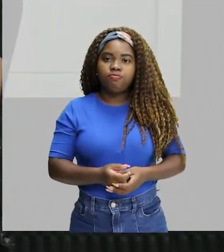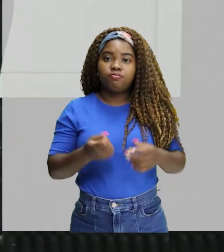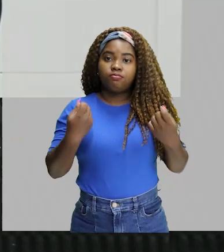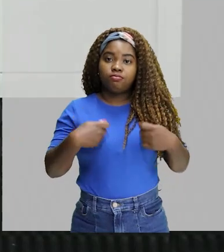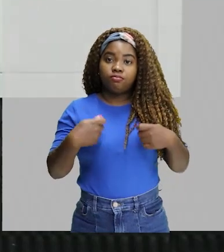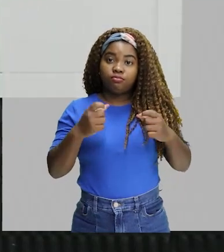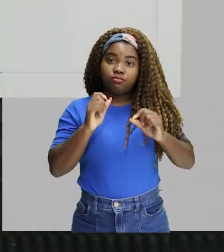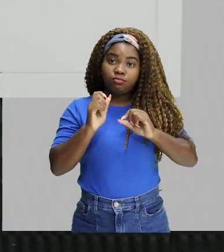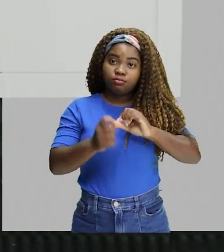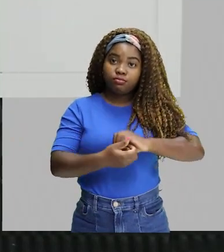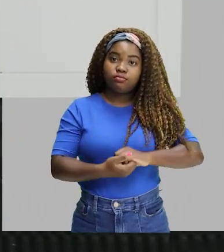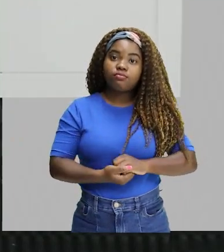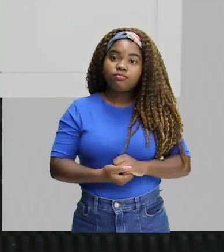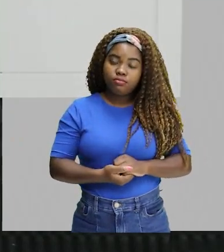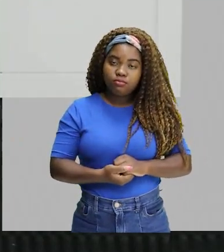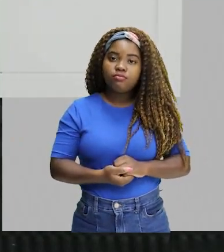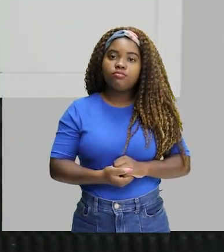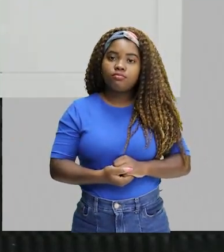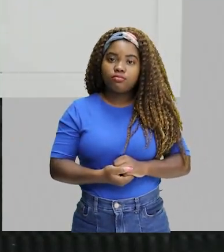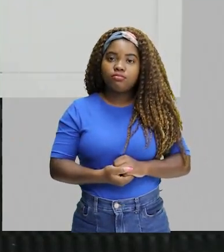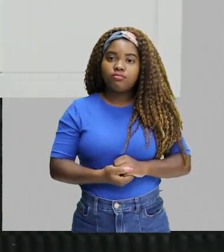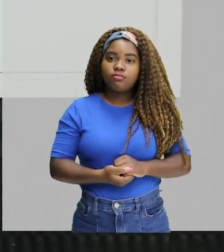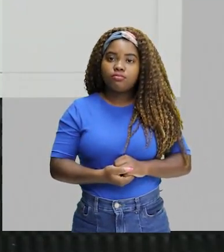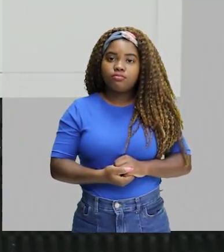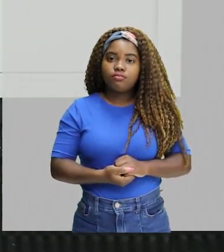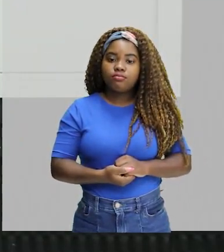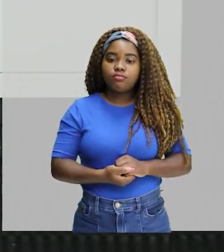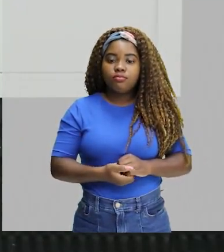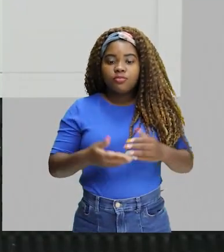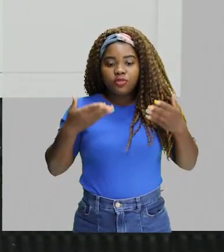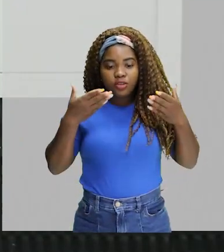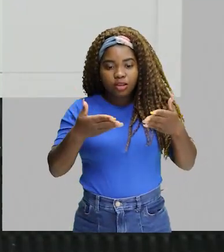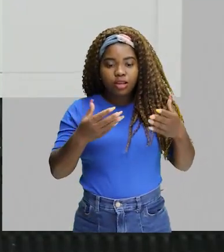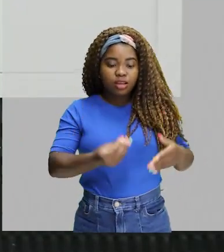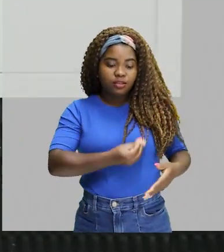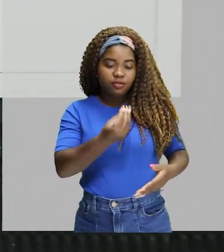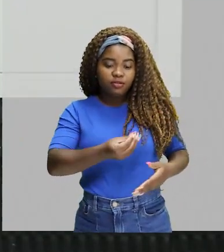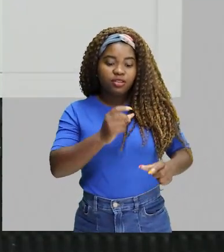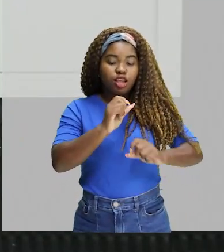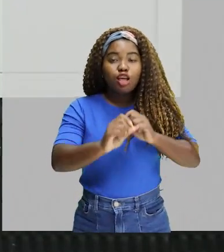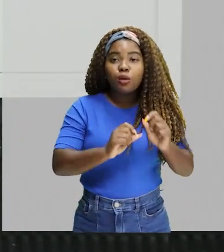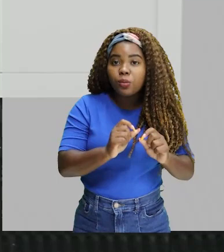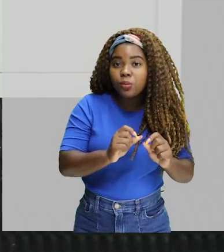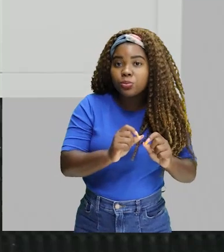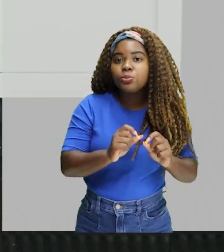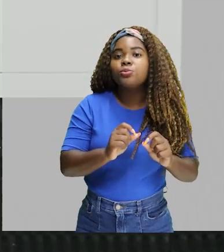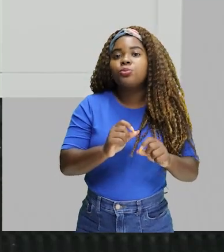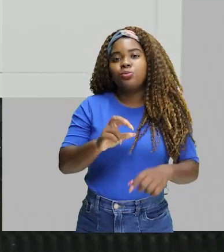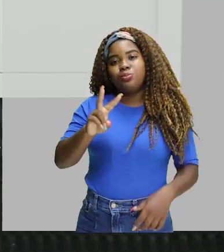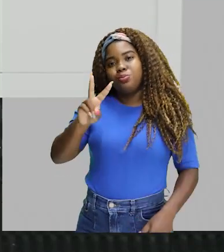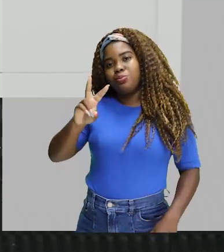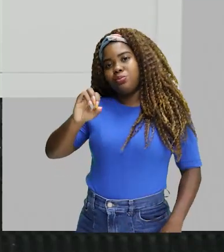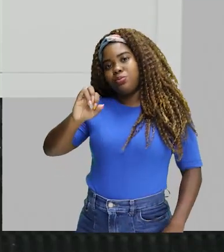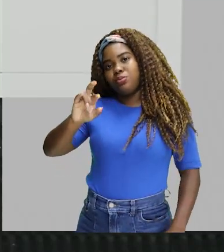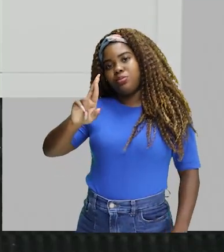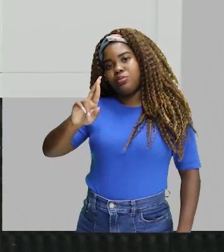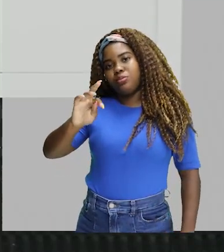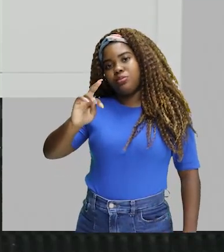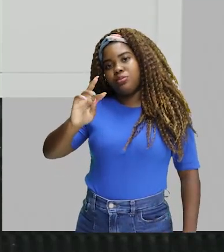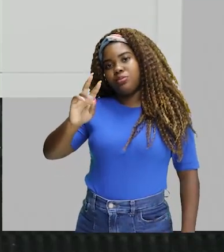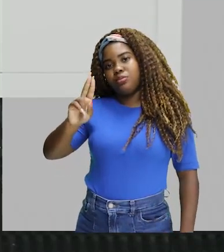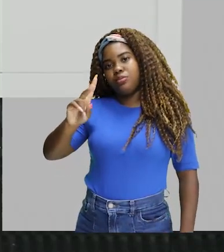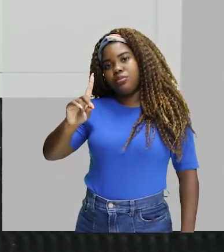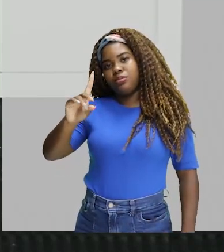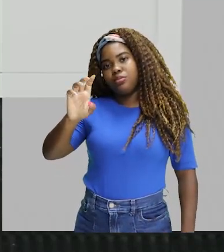ele precisa de quê? Ele precisa pautar a sua vida nas virtudes. Olha aqui, ó, a sua plenitude está nas